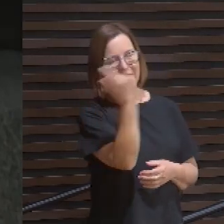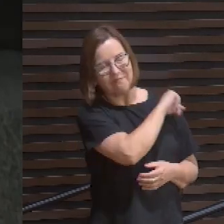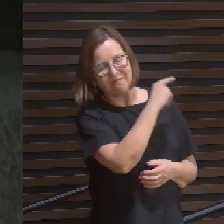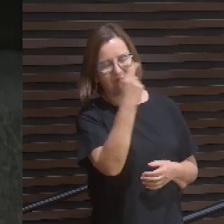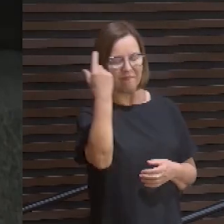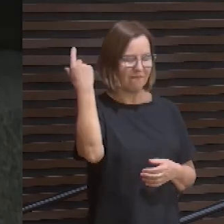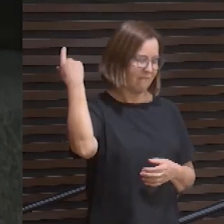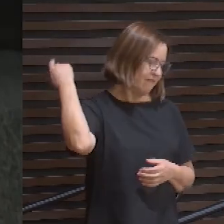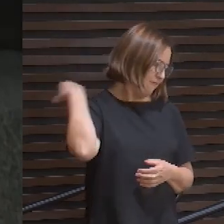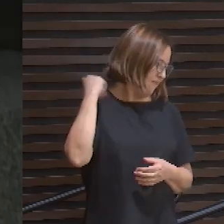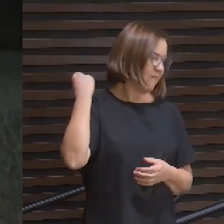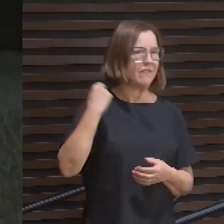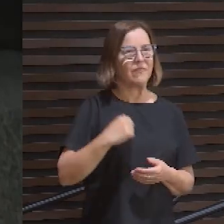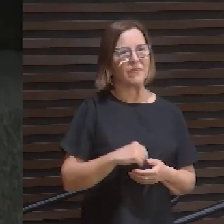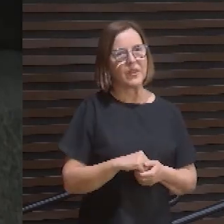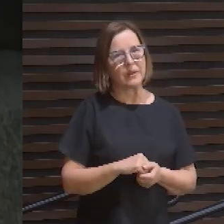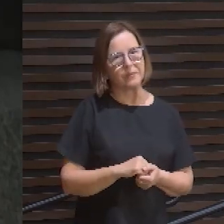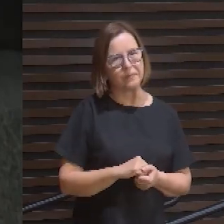castigos,